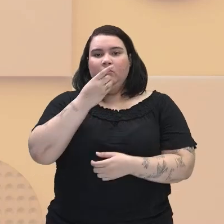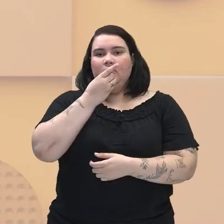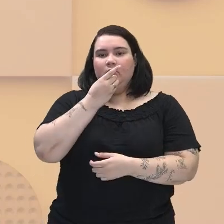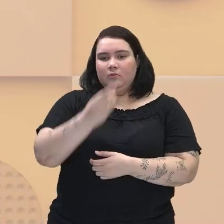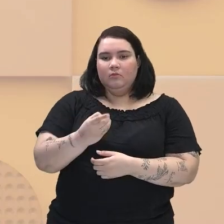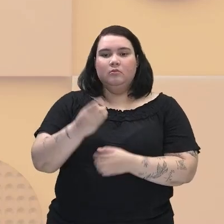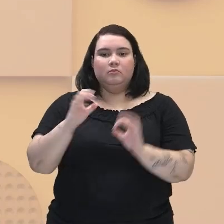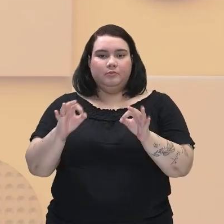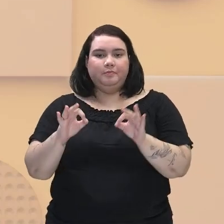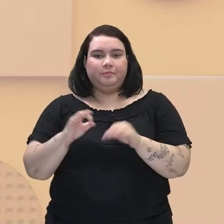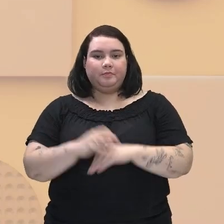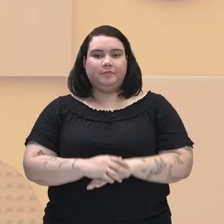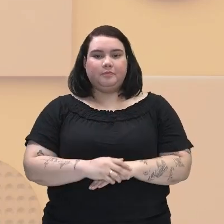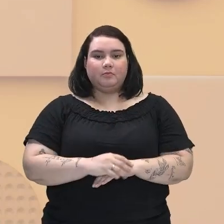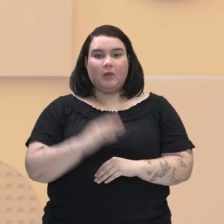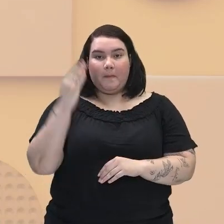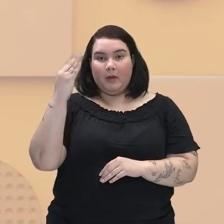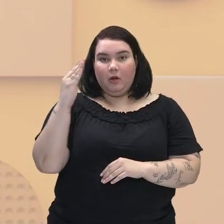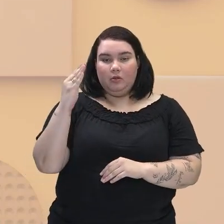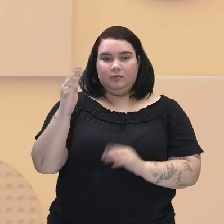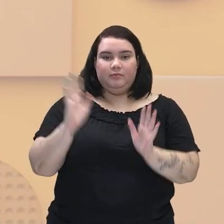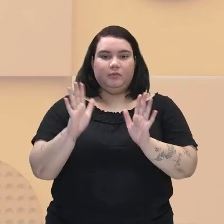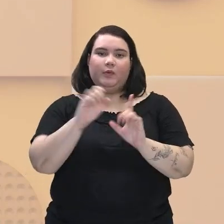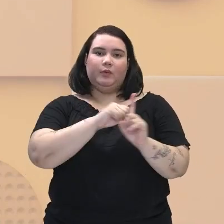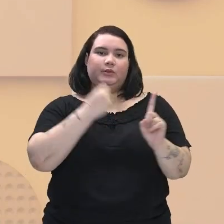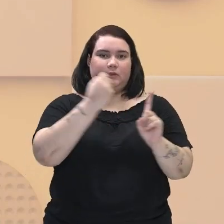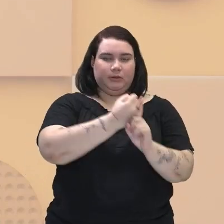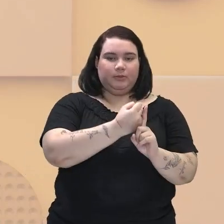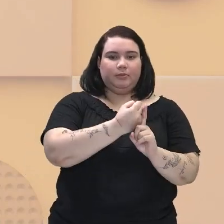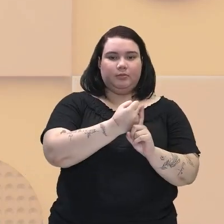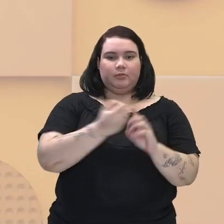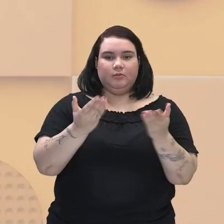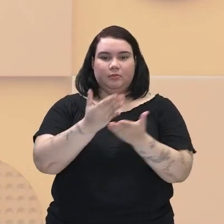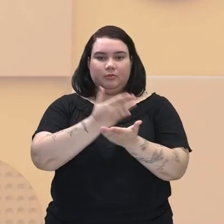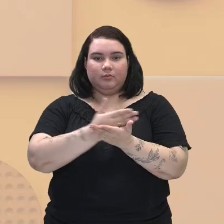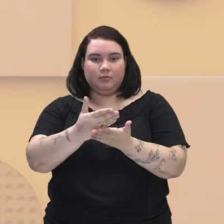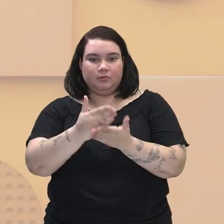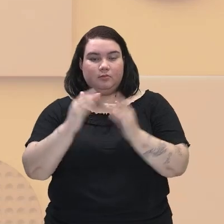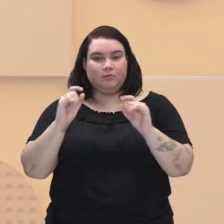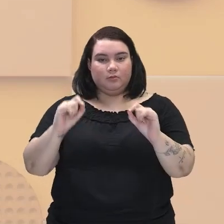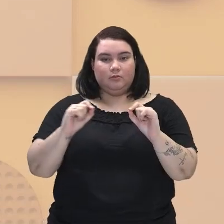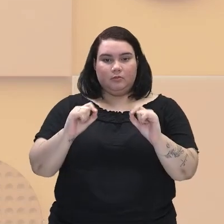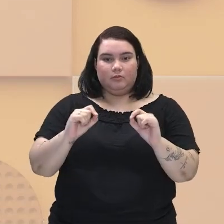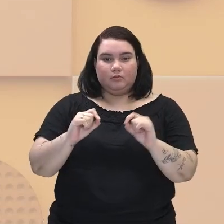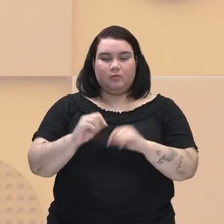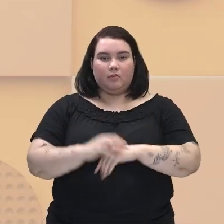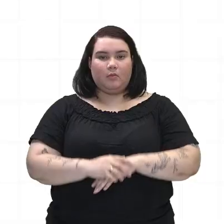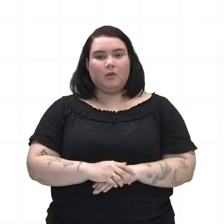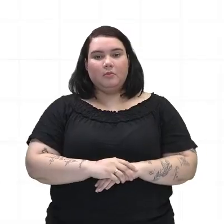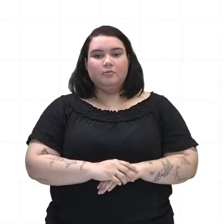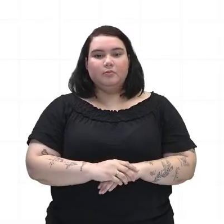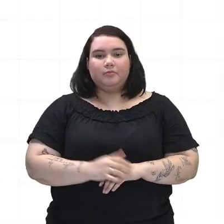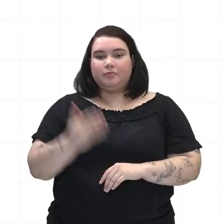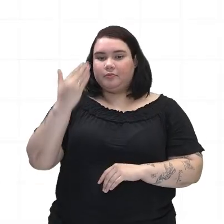darwinismo, não mais biológico, mas sim social, que vem a partir desta figura.